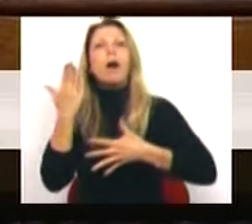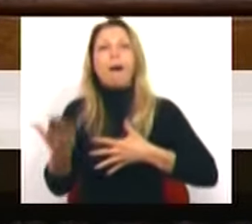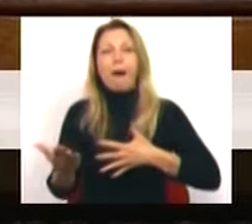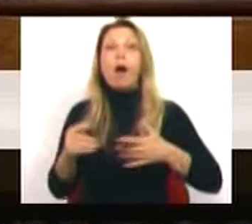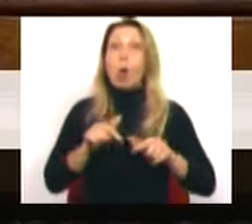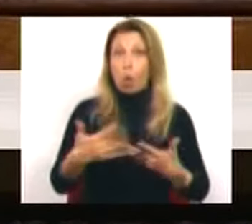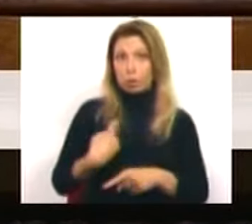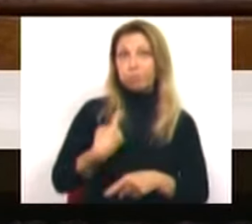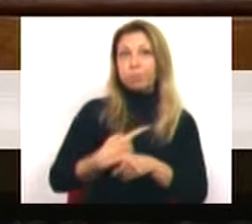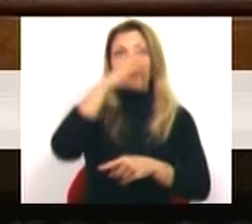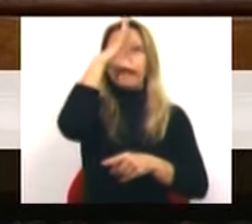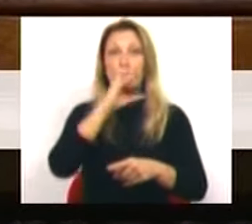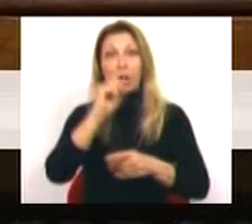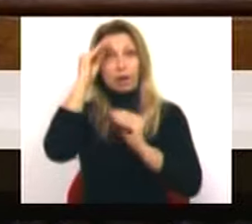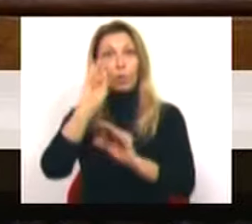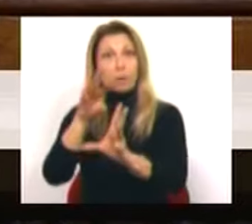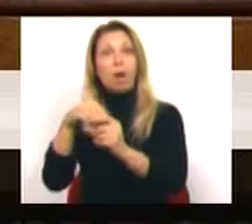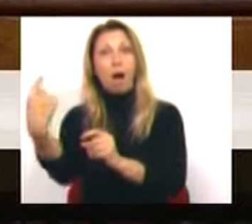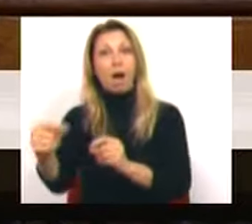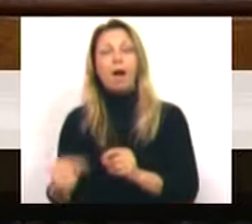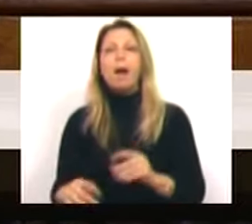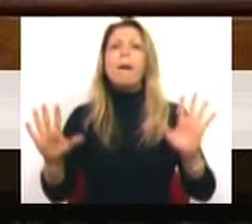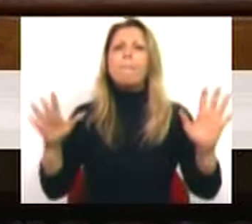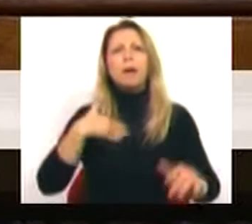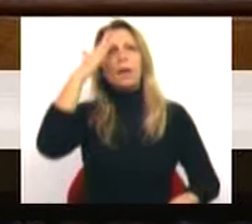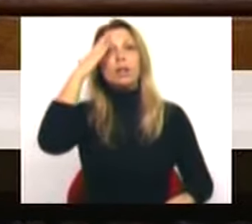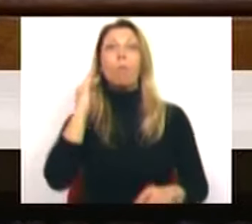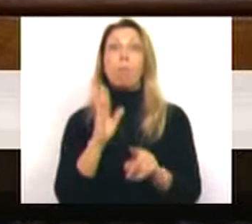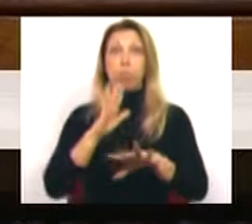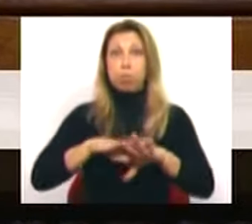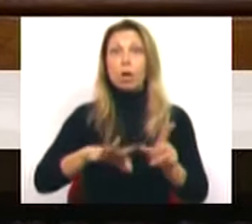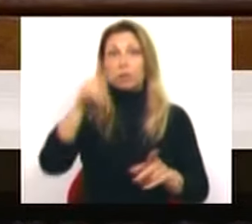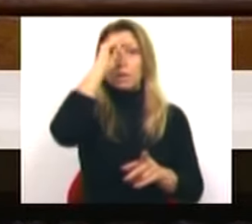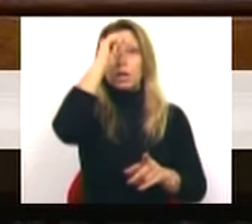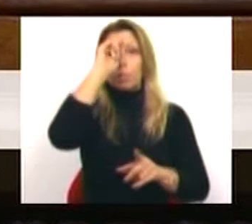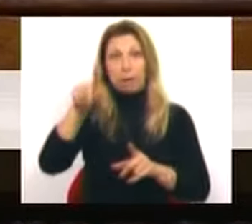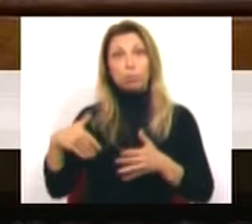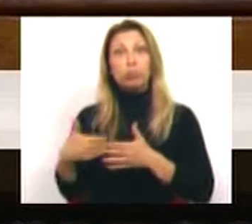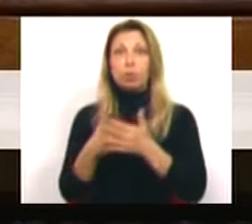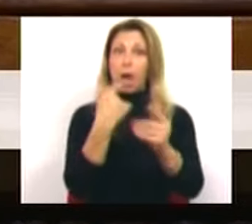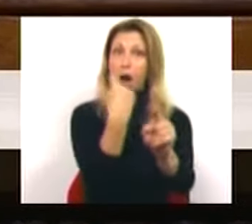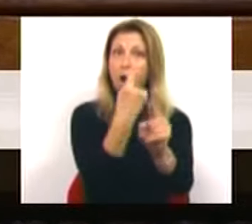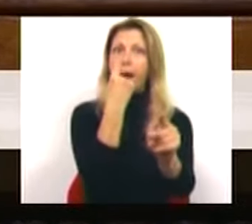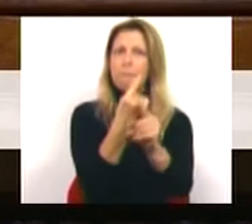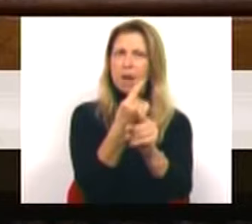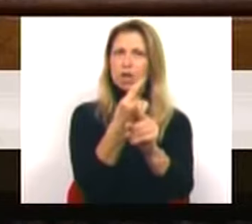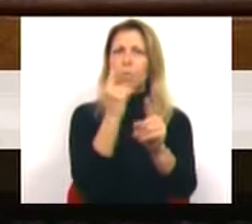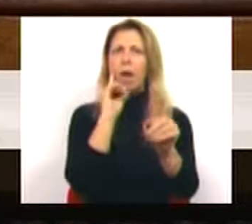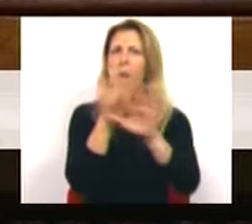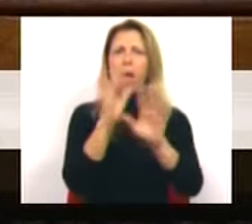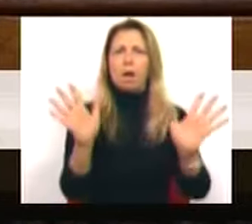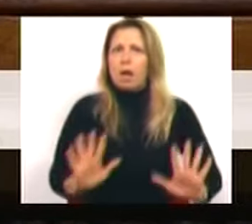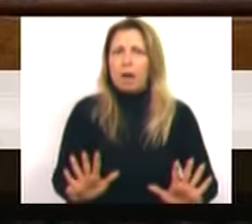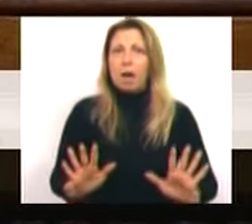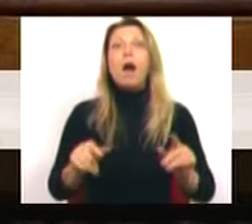Educação. Mas consideramos que, no respeito por esse mesmo processo e sem o subverter, a Assembleia da República tem